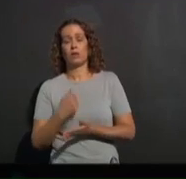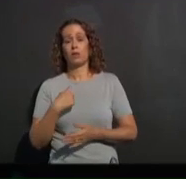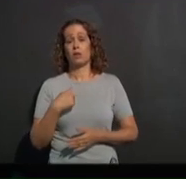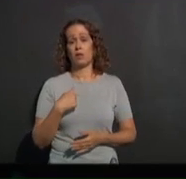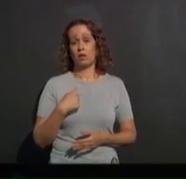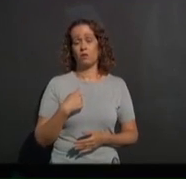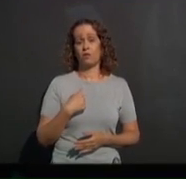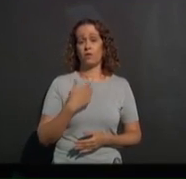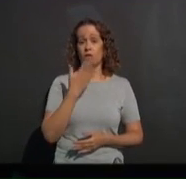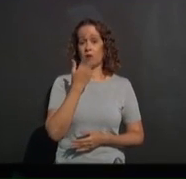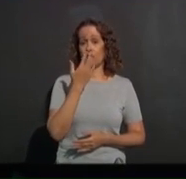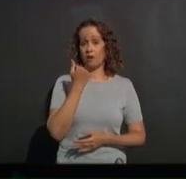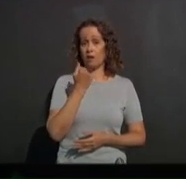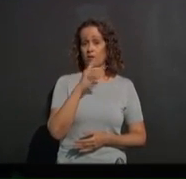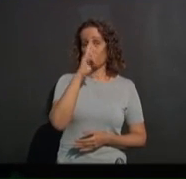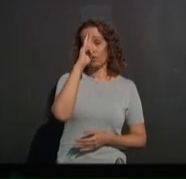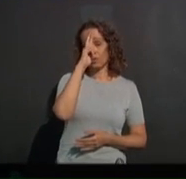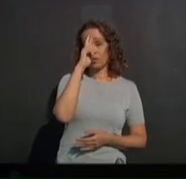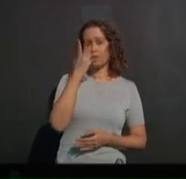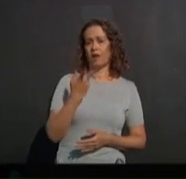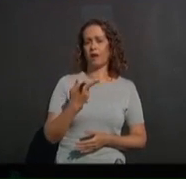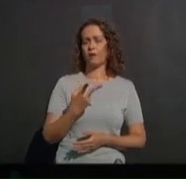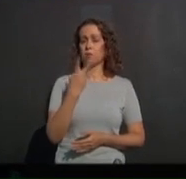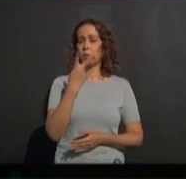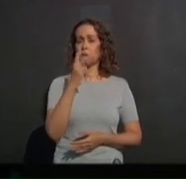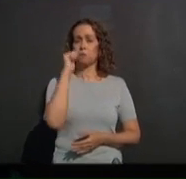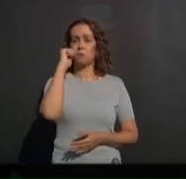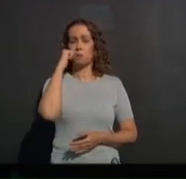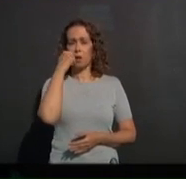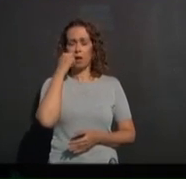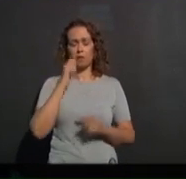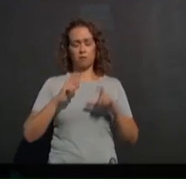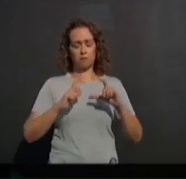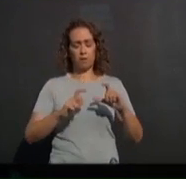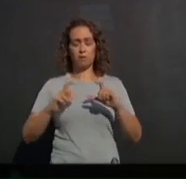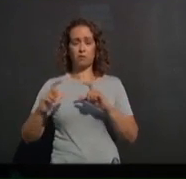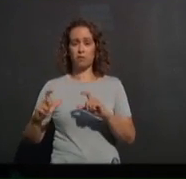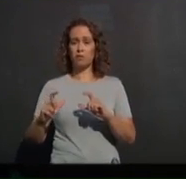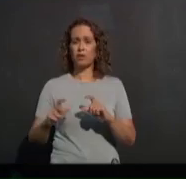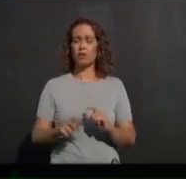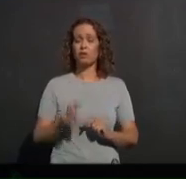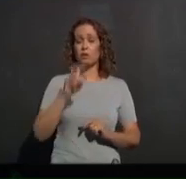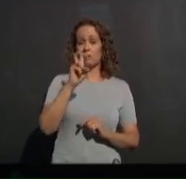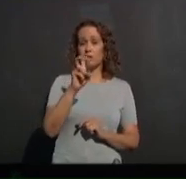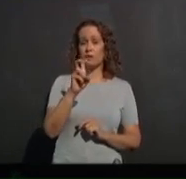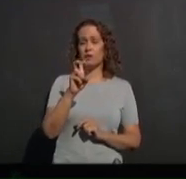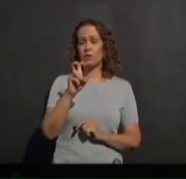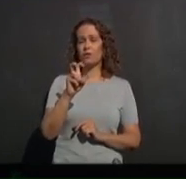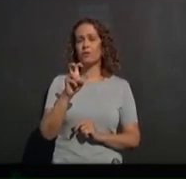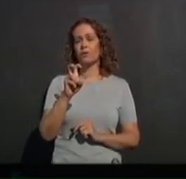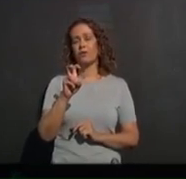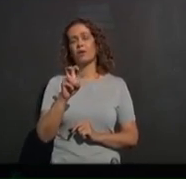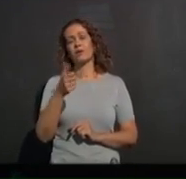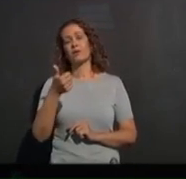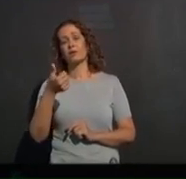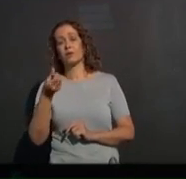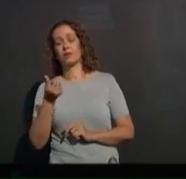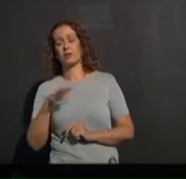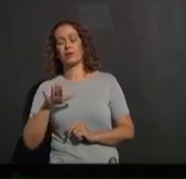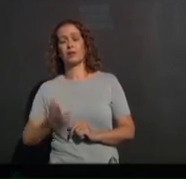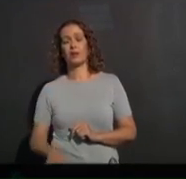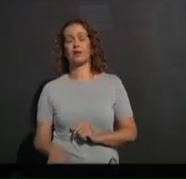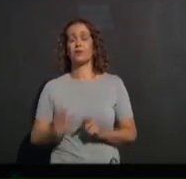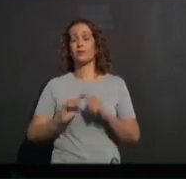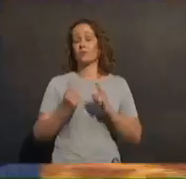pão de forma? 5h16 da tarde. 5h16 da tarde. Mas vocês não imaginam o quanto meu coração queimava para estar aqui hoje trazendo essa